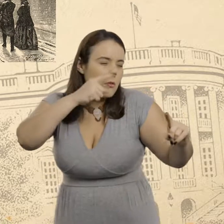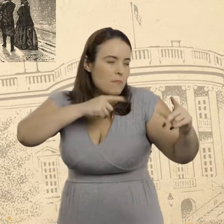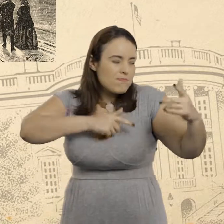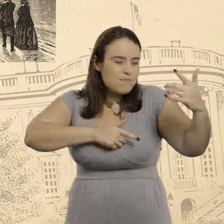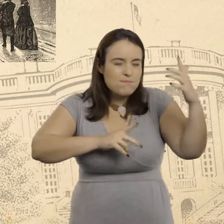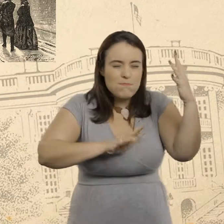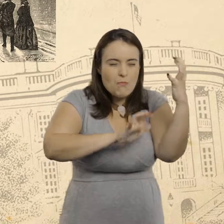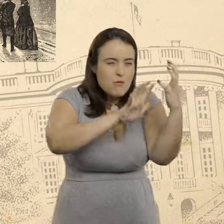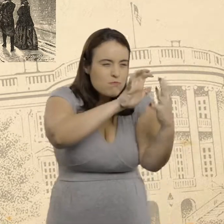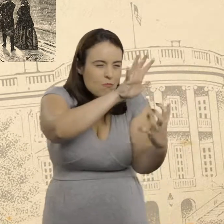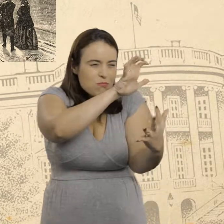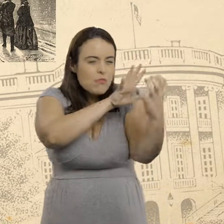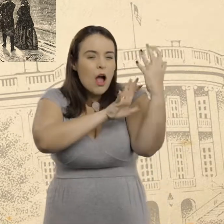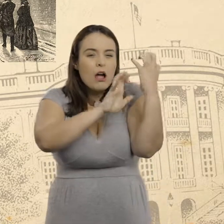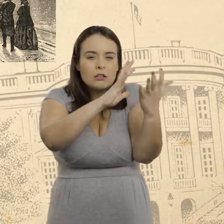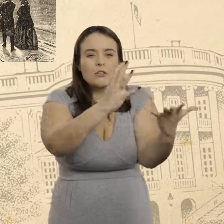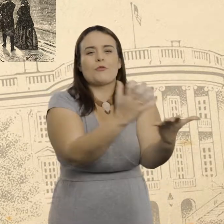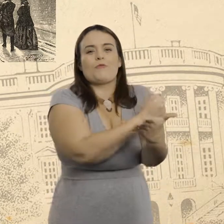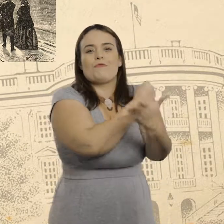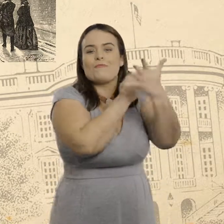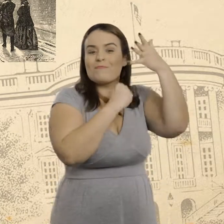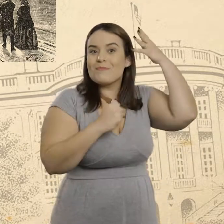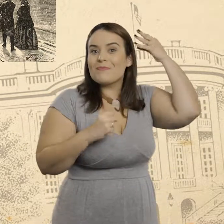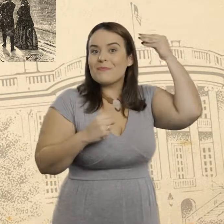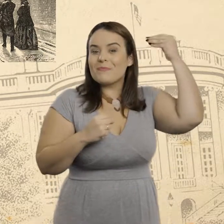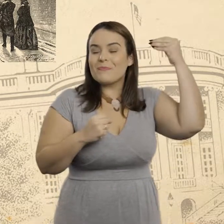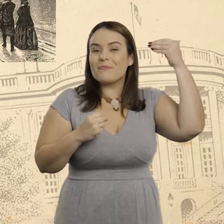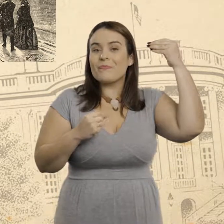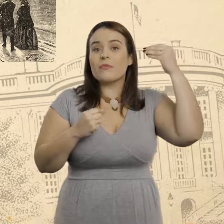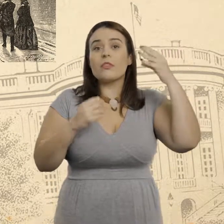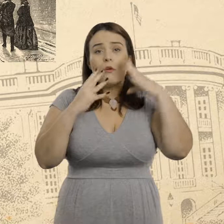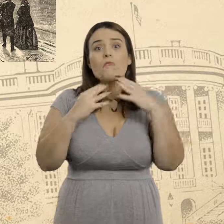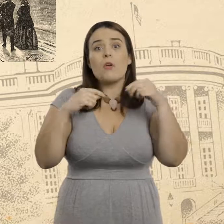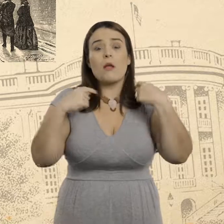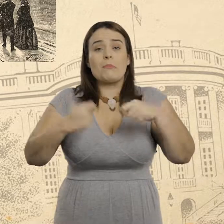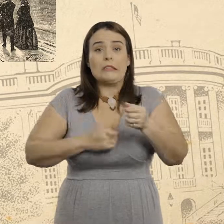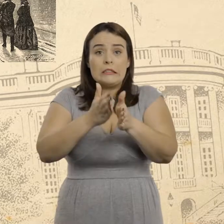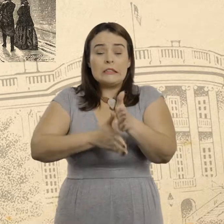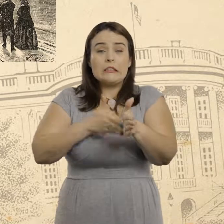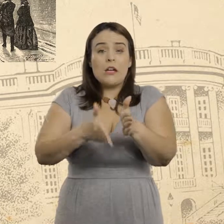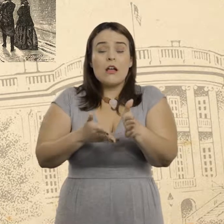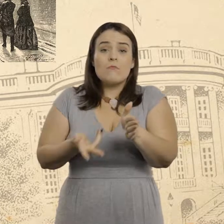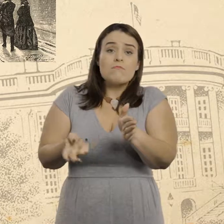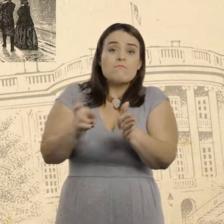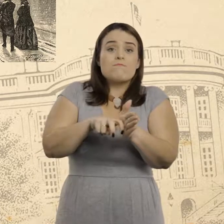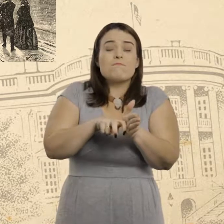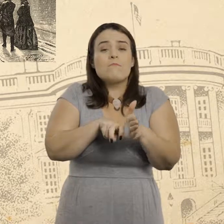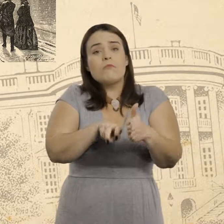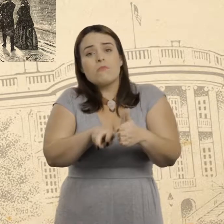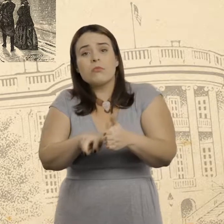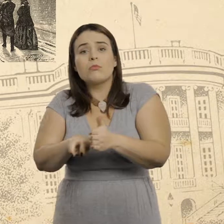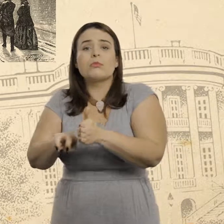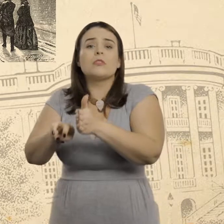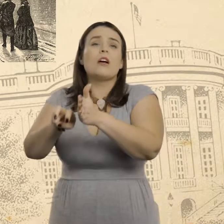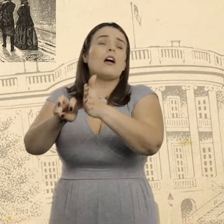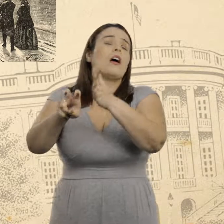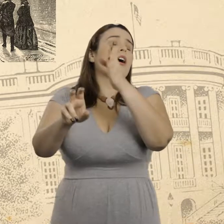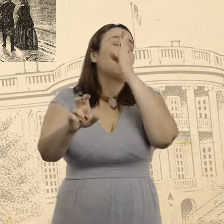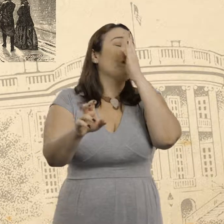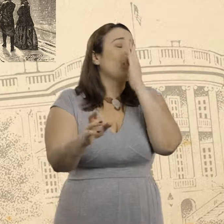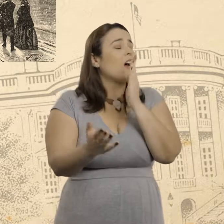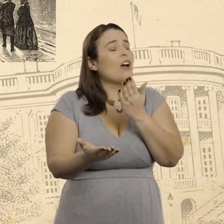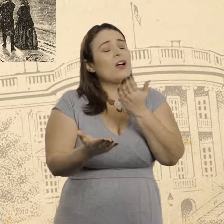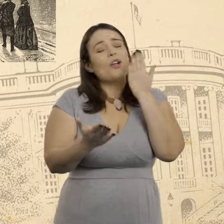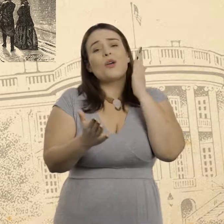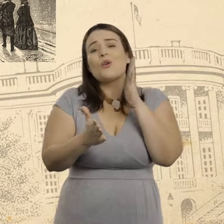Fogg salvou Passepartout. O Sr. Fogg precisava pegar o trem para continuar a viagem. Ele descobriu que o trem já